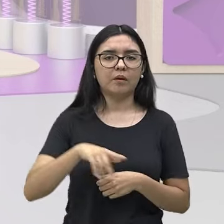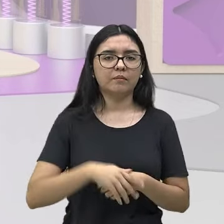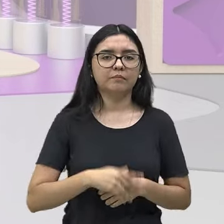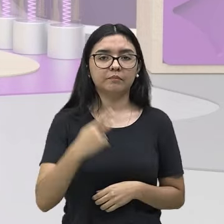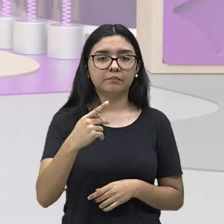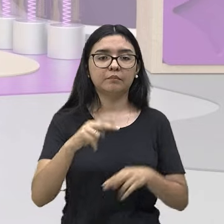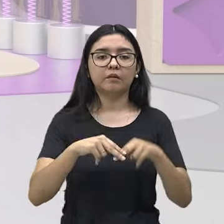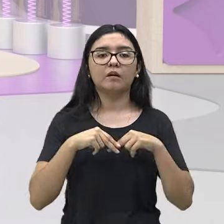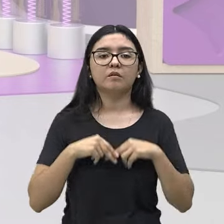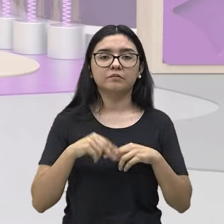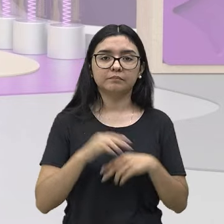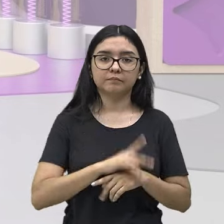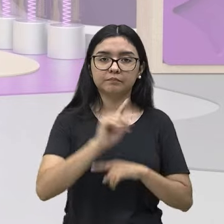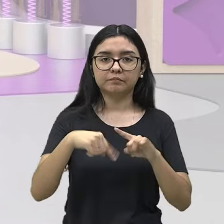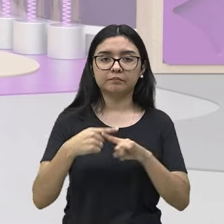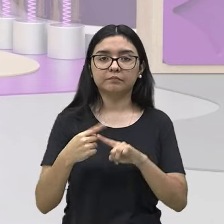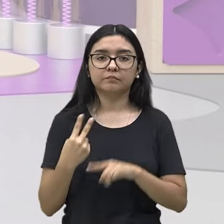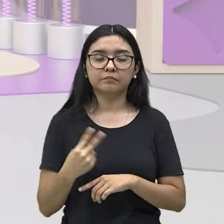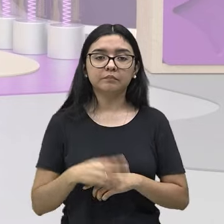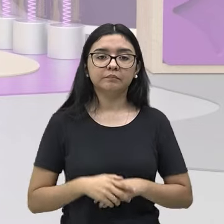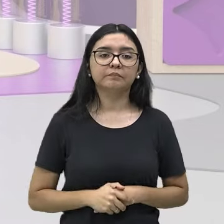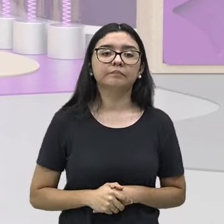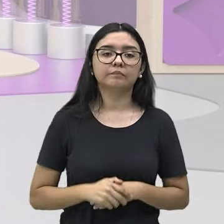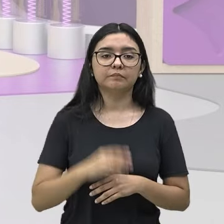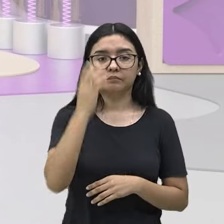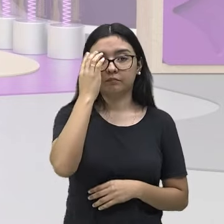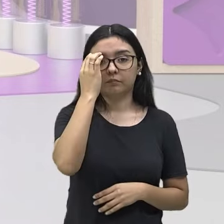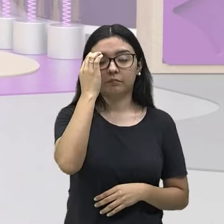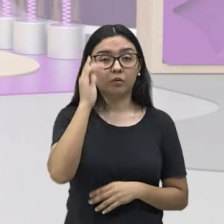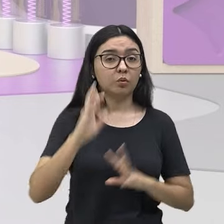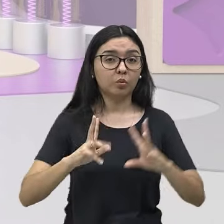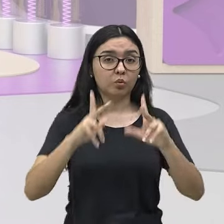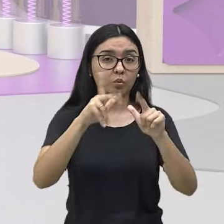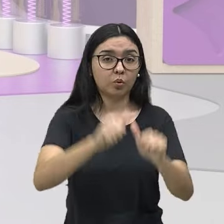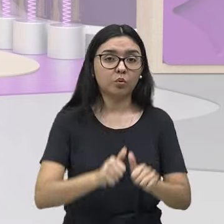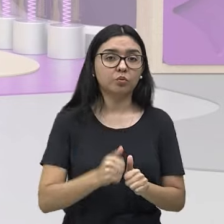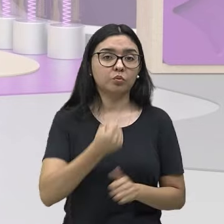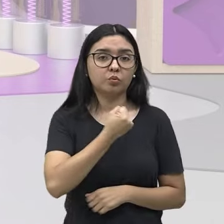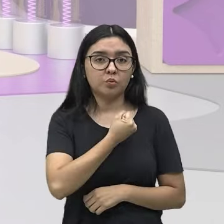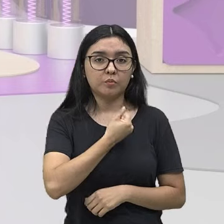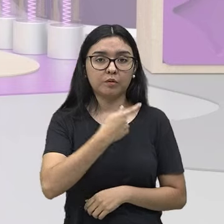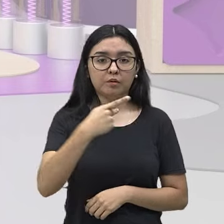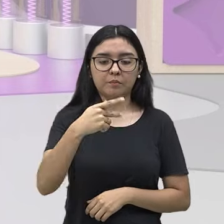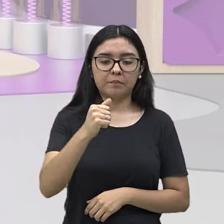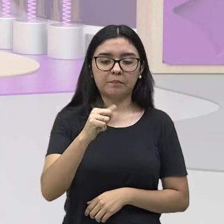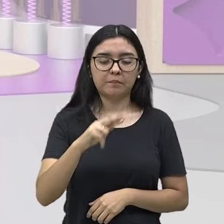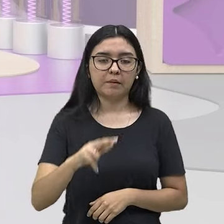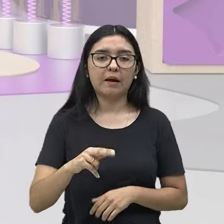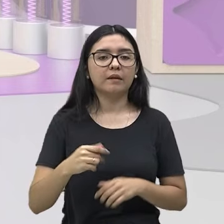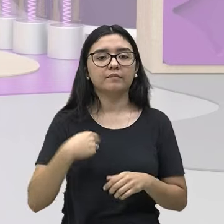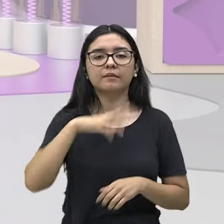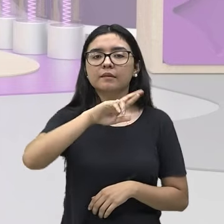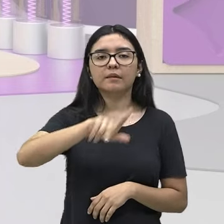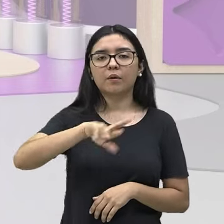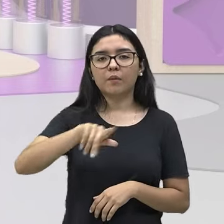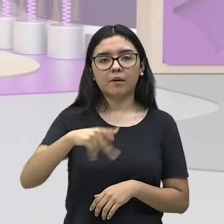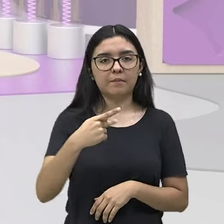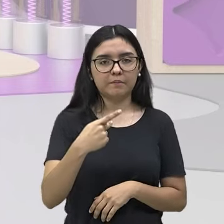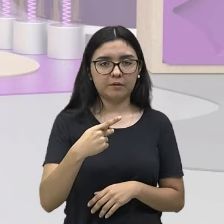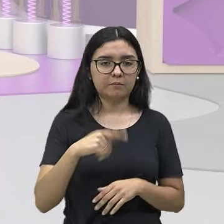é múltiplo de 2. Então, todos os outros números pares não são primos. Precisamos eliminá-los. Vamos lá, então.